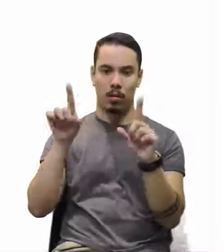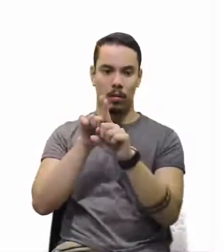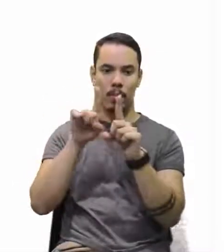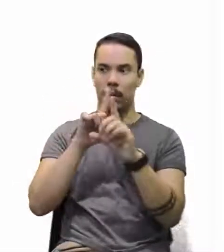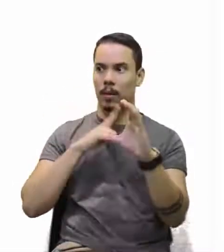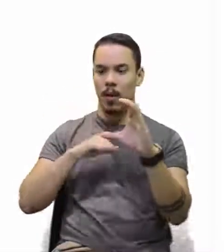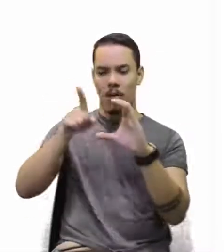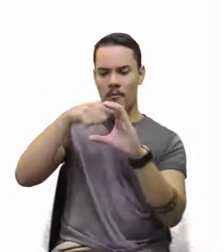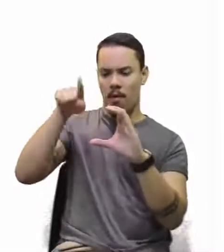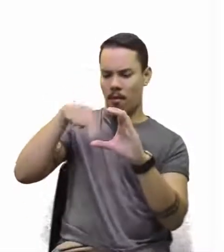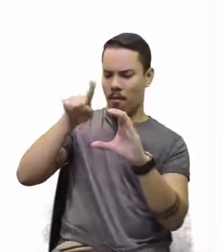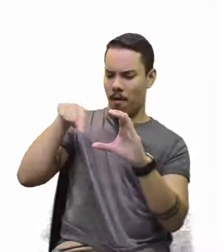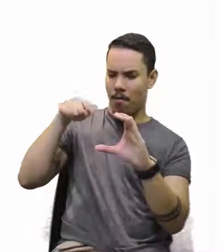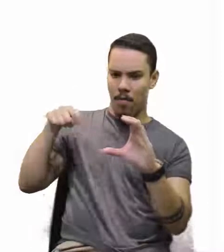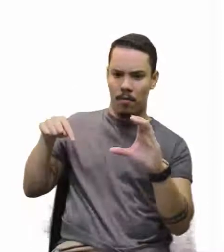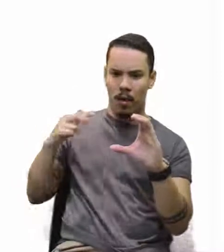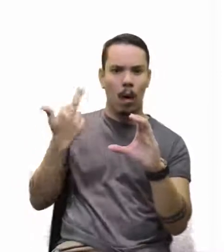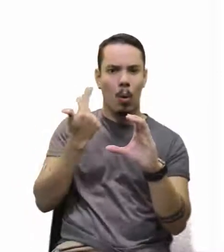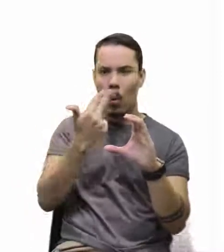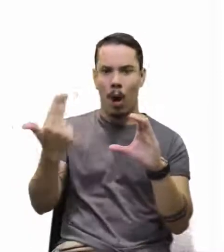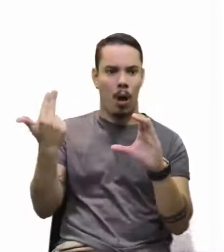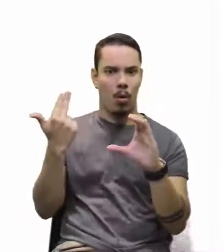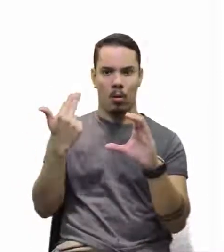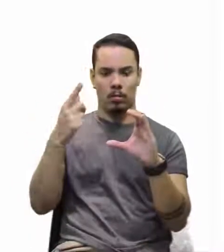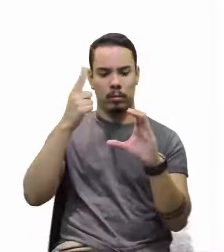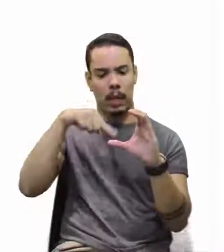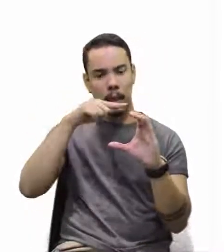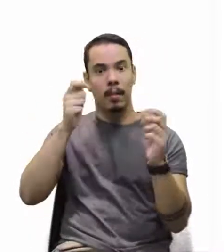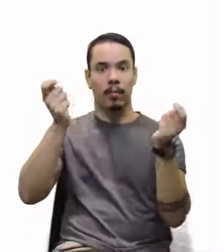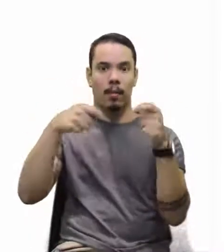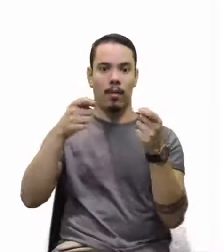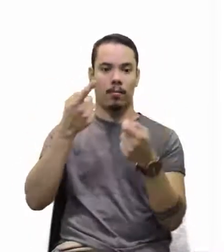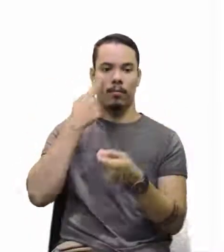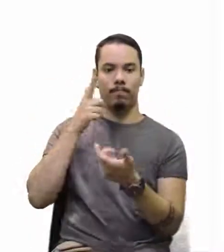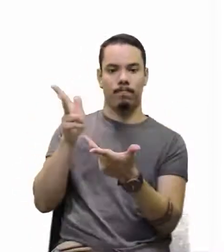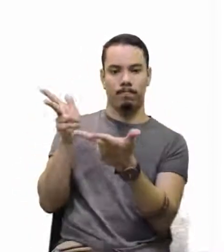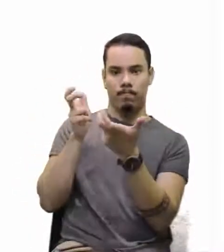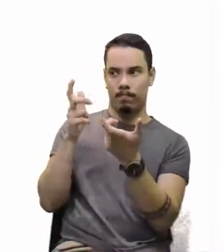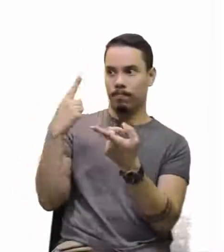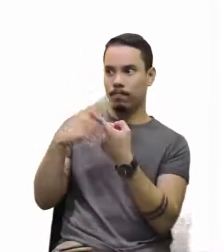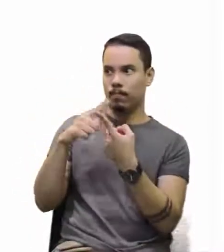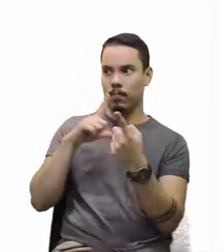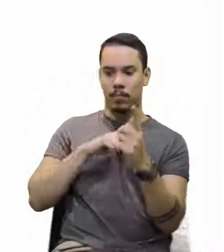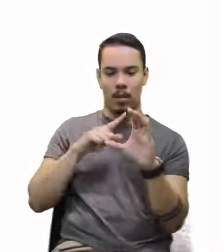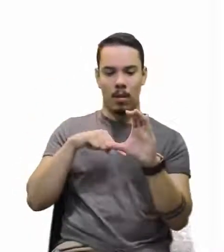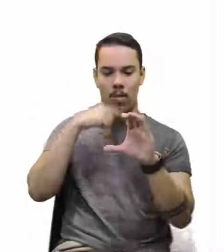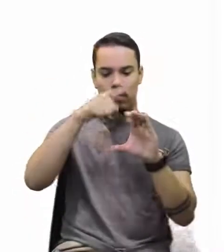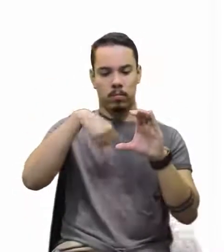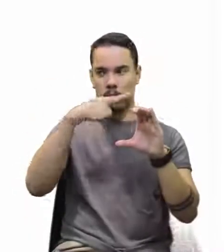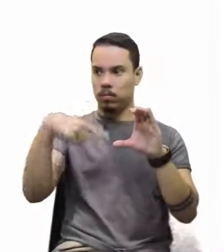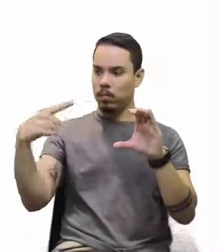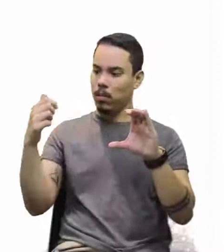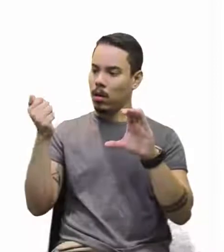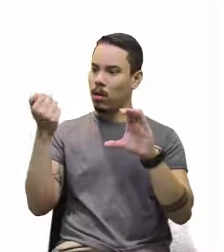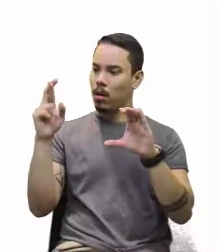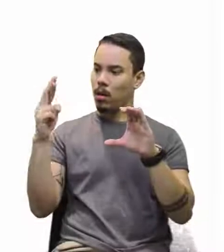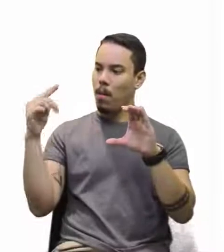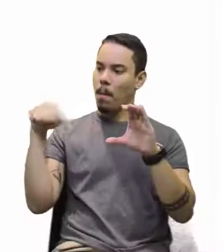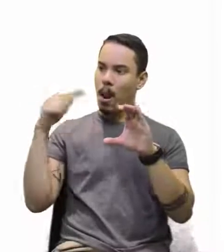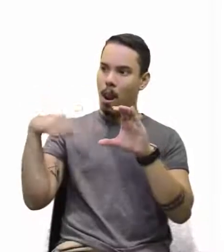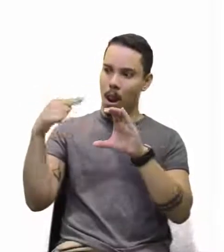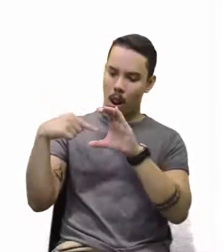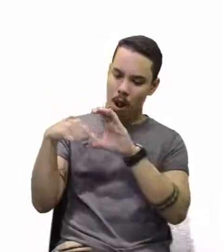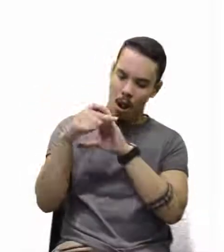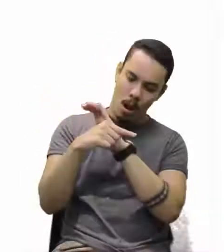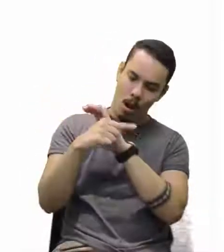espiras, aí não tem só uma, como tem um desenho de cima, várias espiras. A corrente entra de um lado, gira, gira e sai do outro lado,